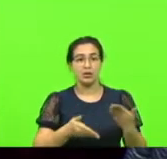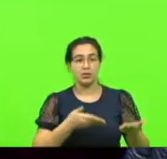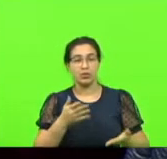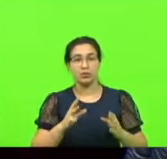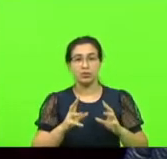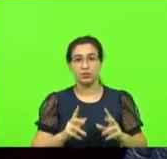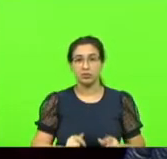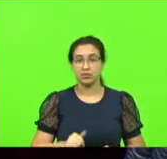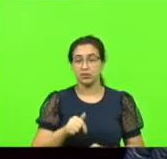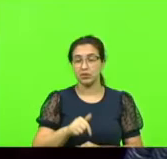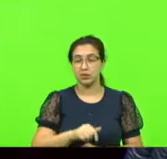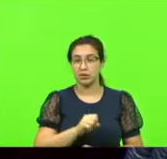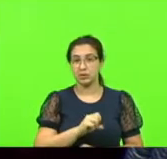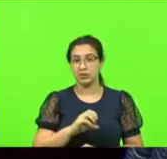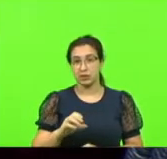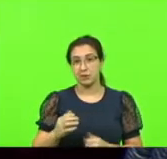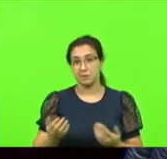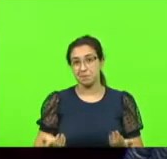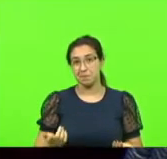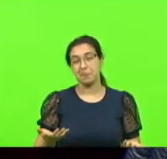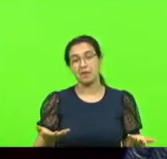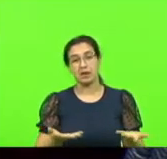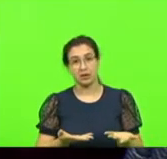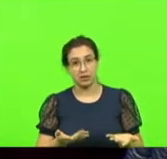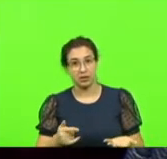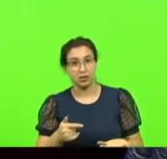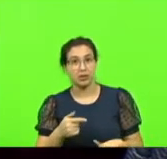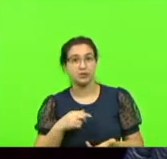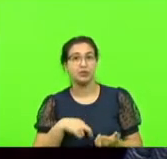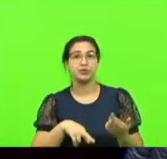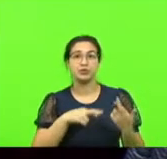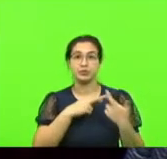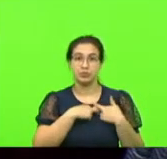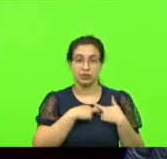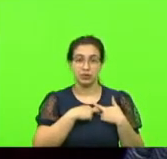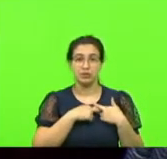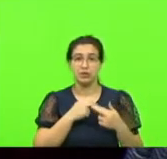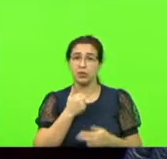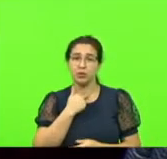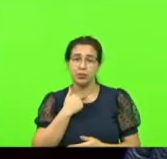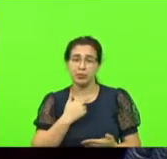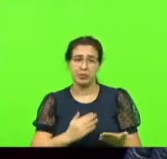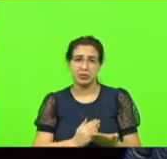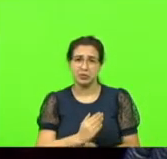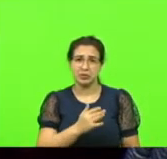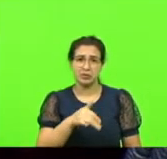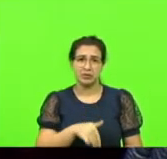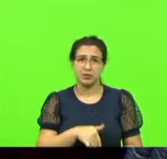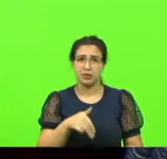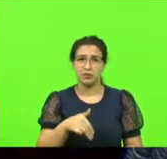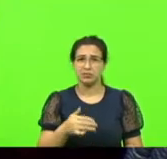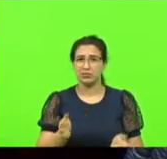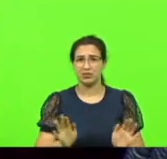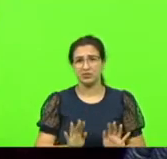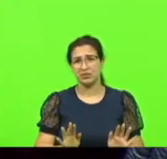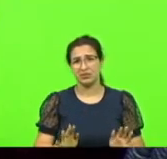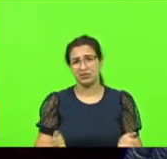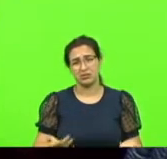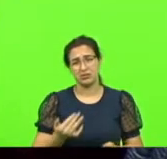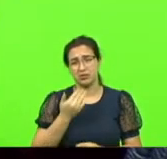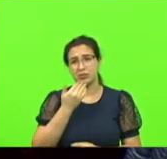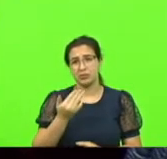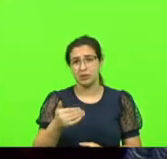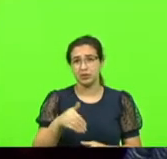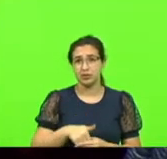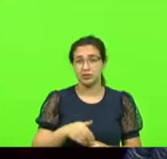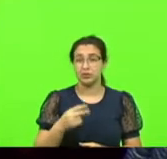Santa Catarina. Então, nós aqui, com muita responsabilidade, não pudemos aprovar uma moção dessa, e eu peço voto